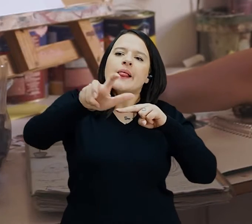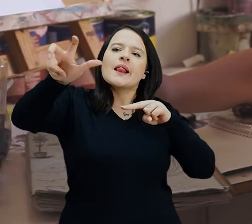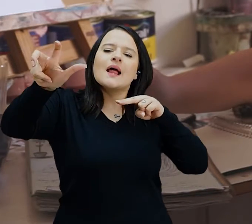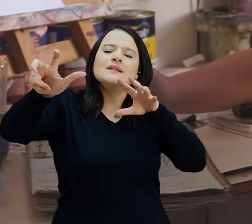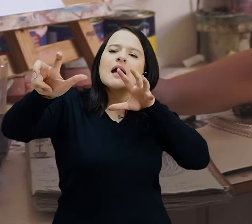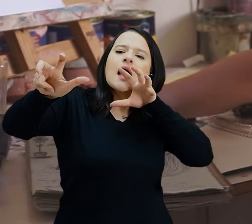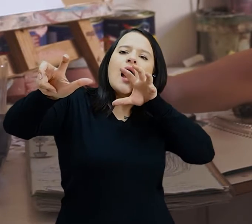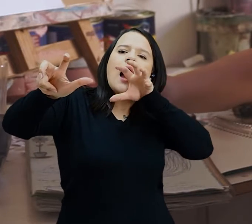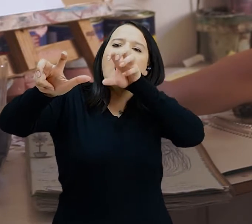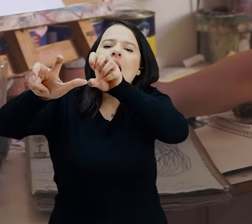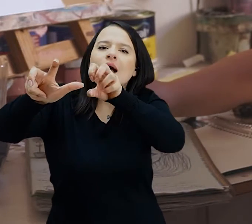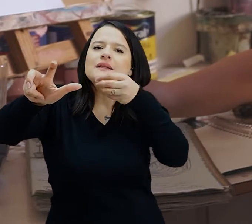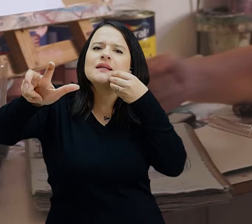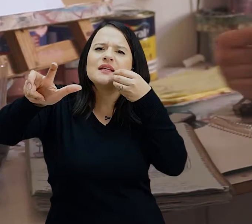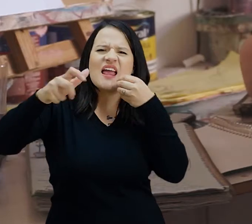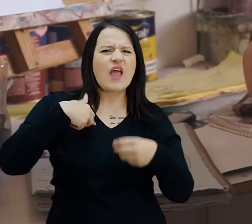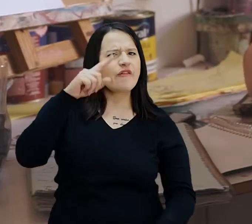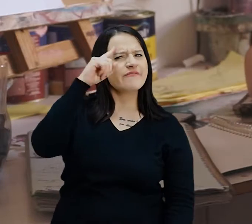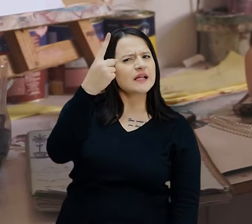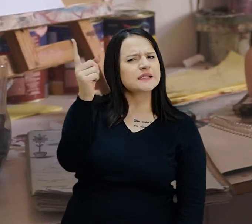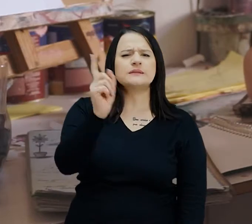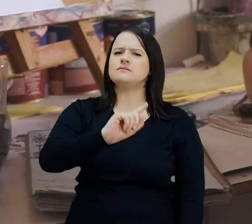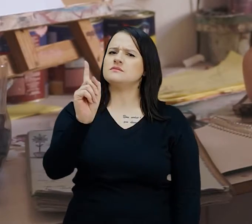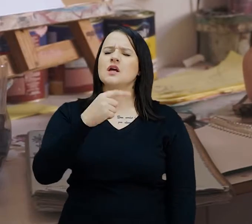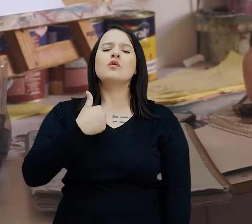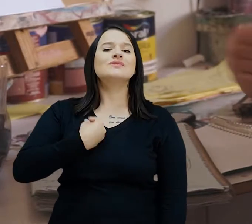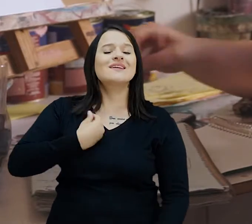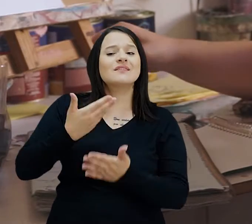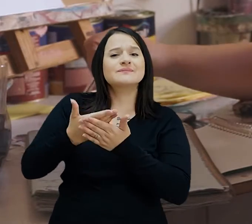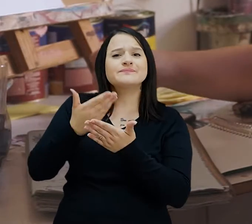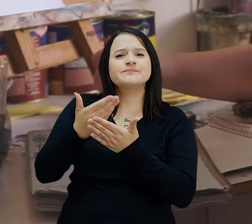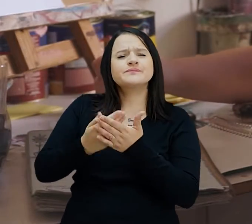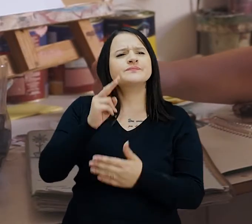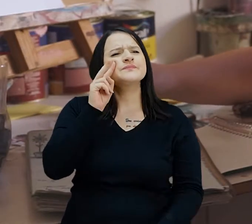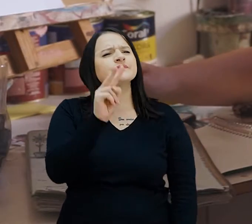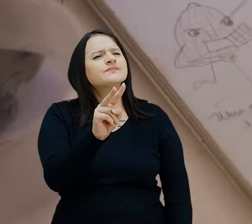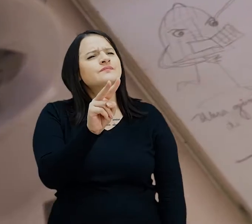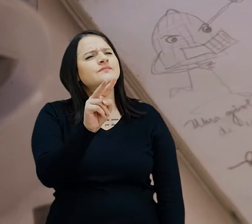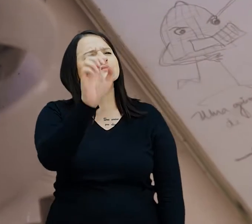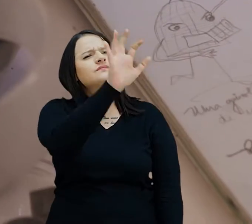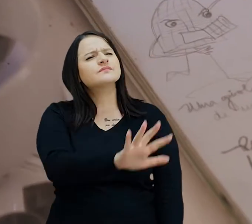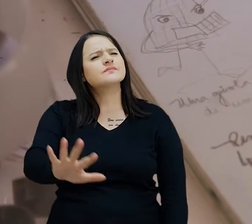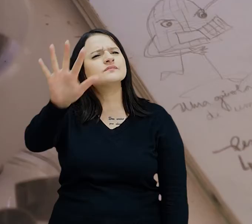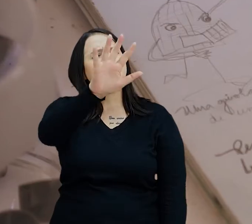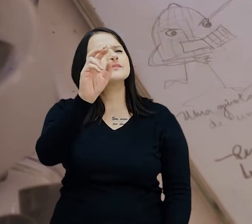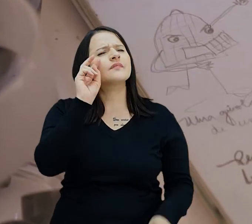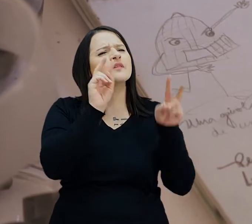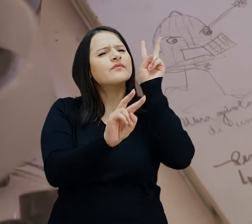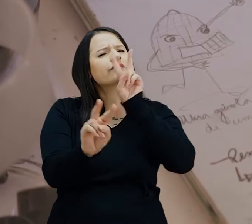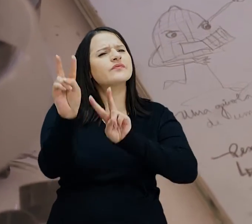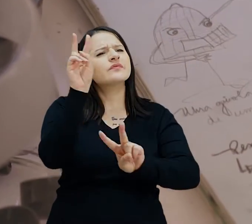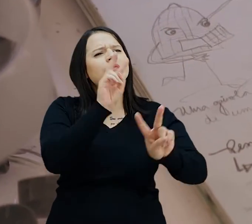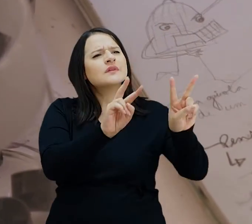gaiola e a gaiola tá tentando capturar o pássaro. Essa ideia eu não tirei da minha cabeça. Eu estava tendo uma aula e eu desenhei a partir do